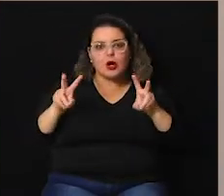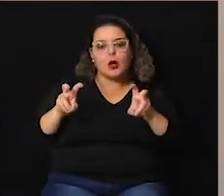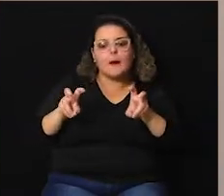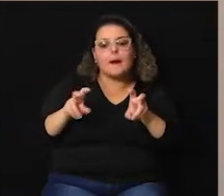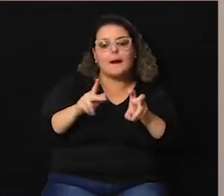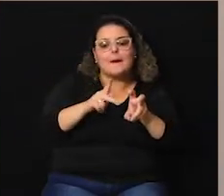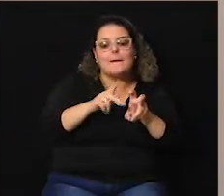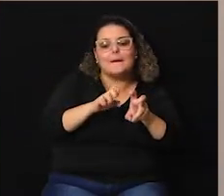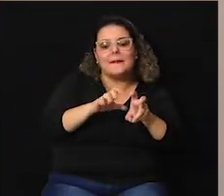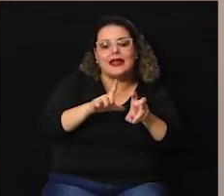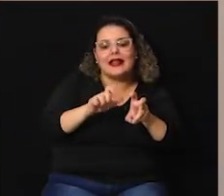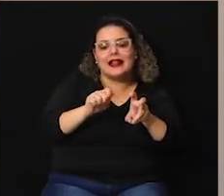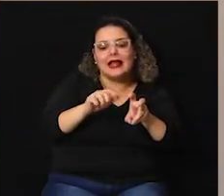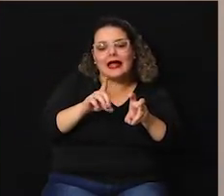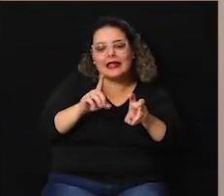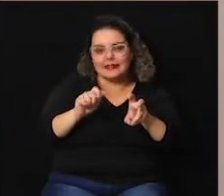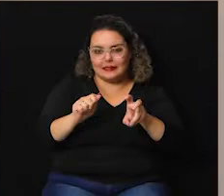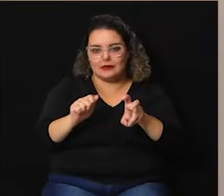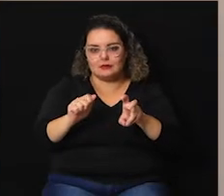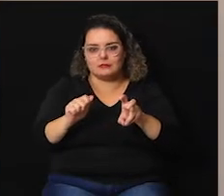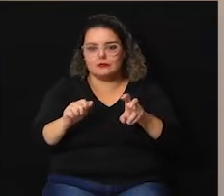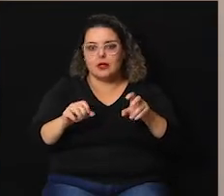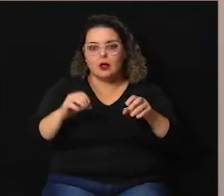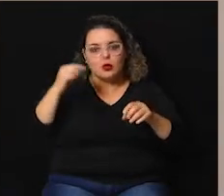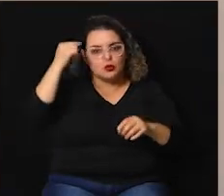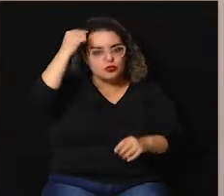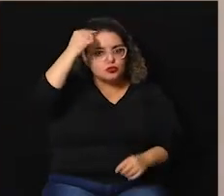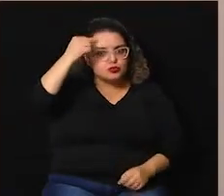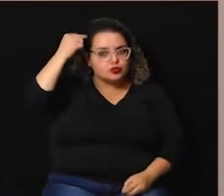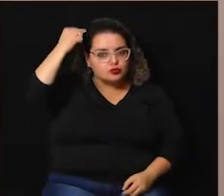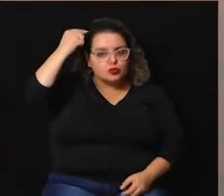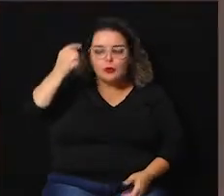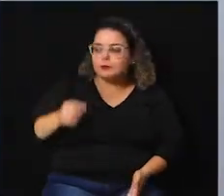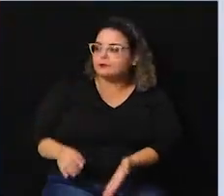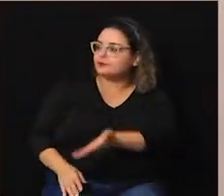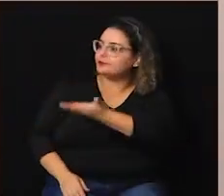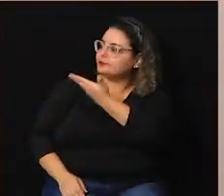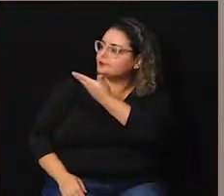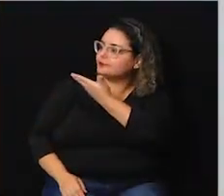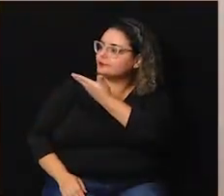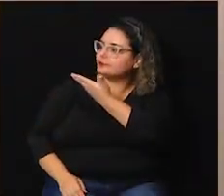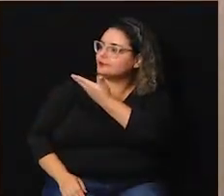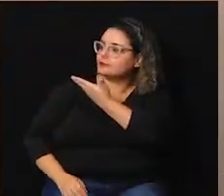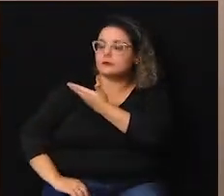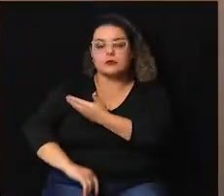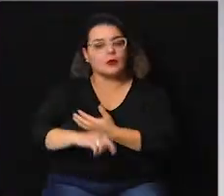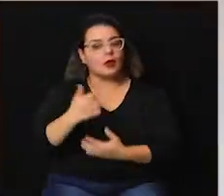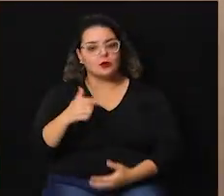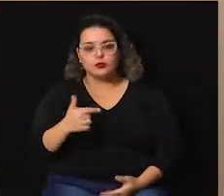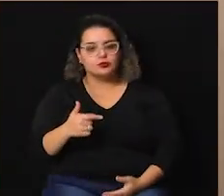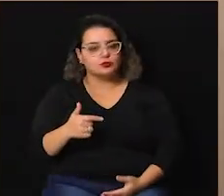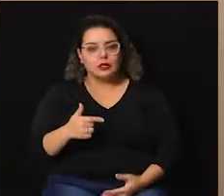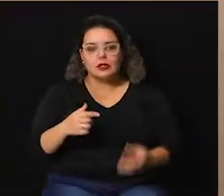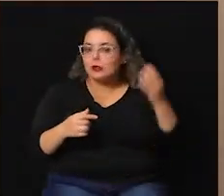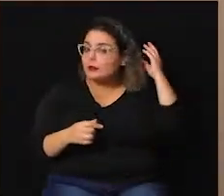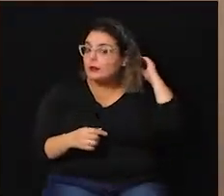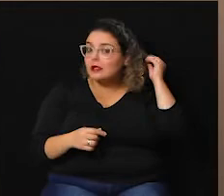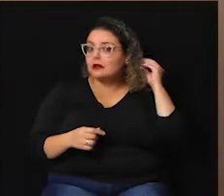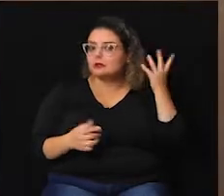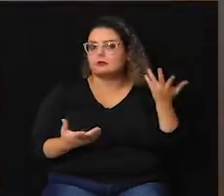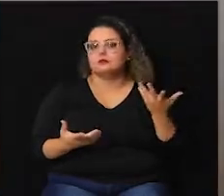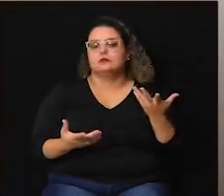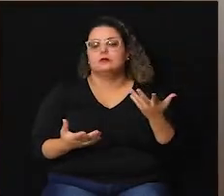popularmente chamadas de pelada, e essa rodelinha fica sem cabelo nenhum. A alopecia areata é uma